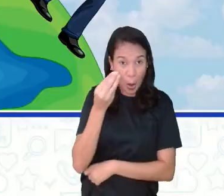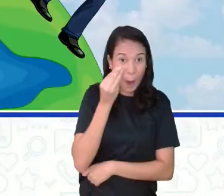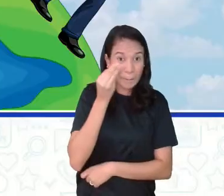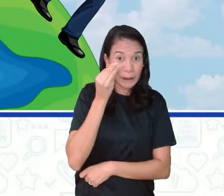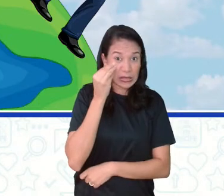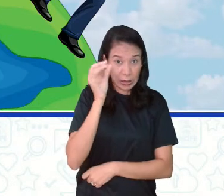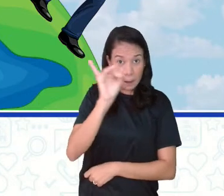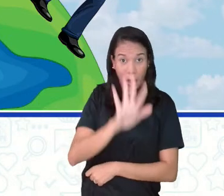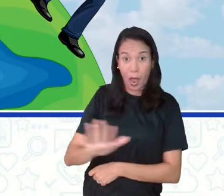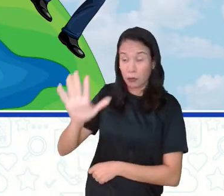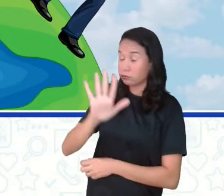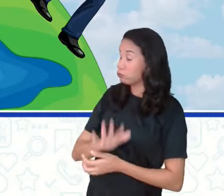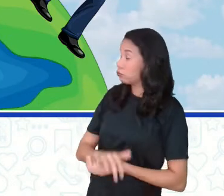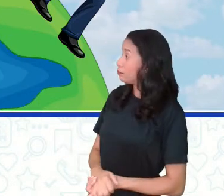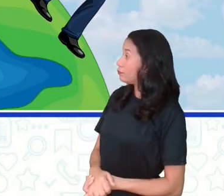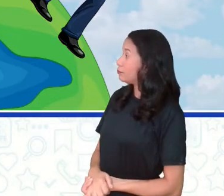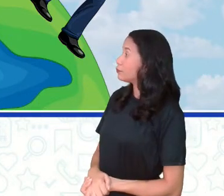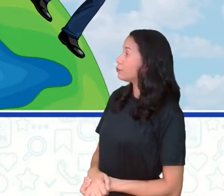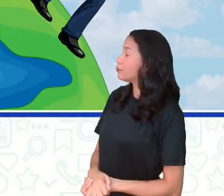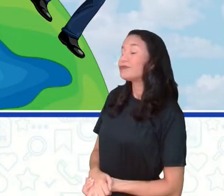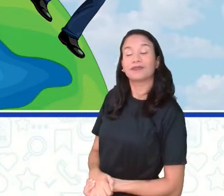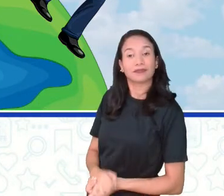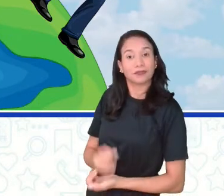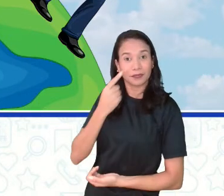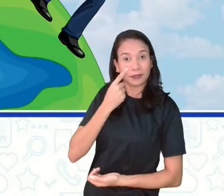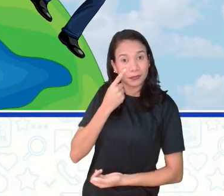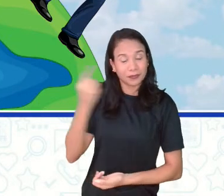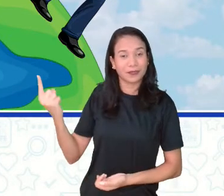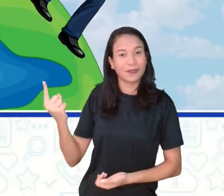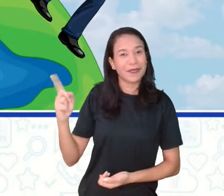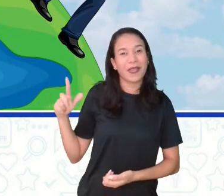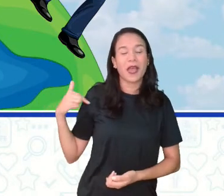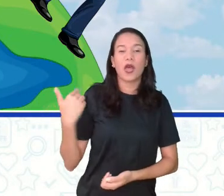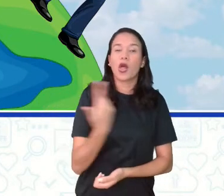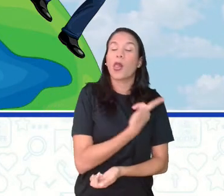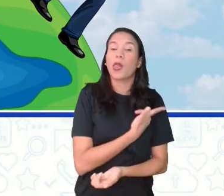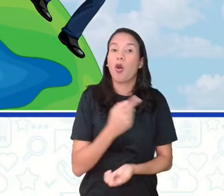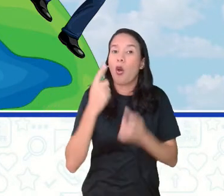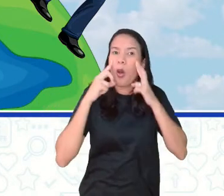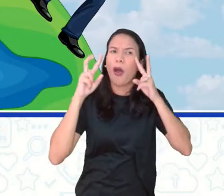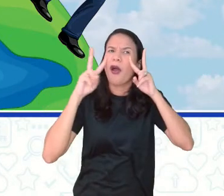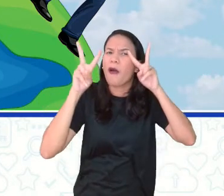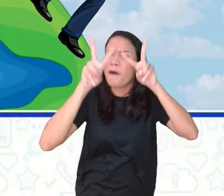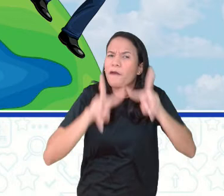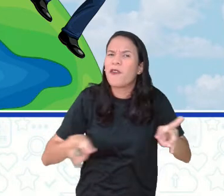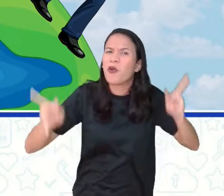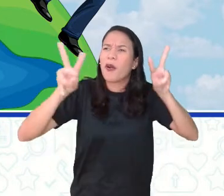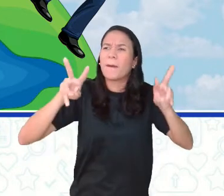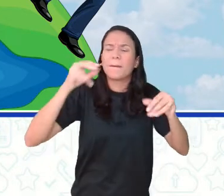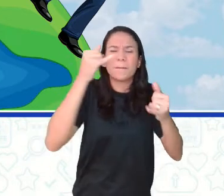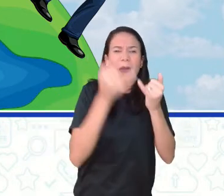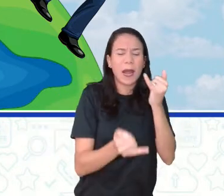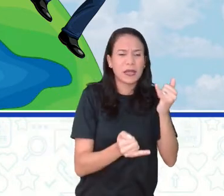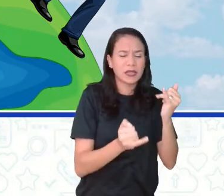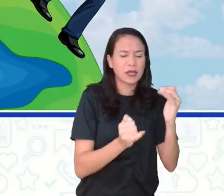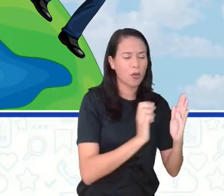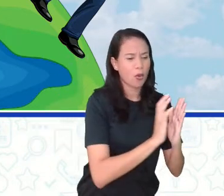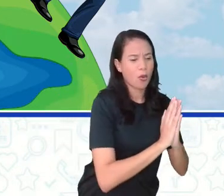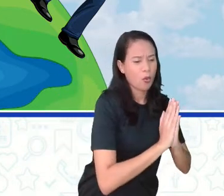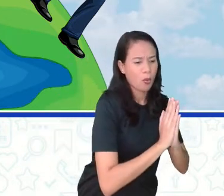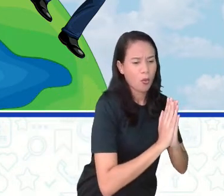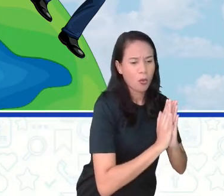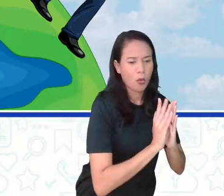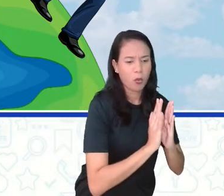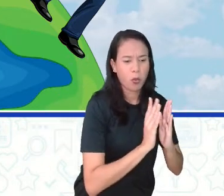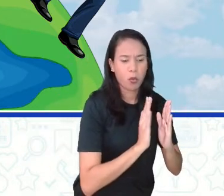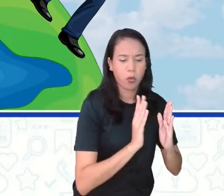bem essa imagem. Nessa imagem, a gente consegue ver como se fosse uma linha do tempo. A